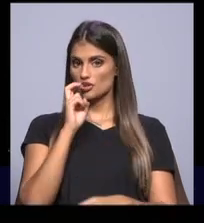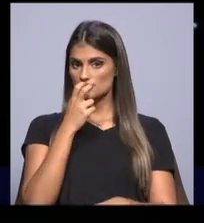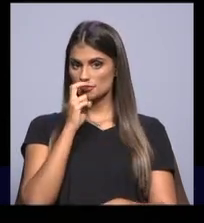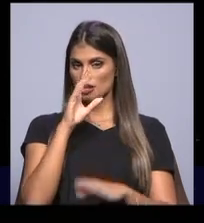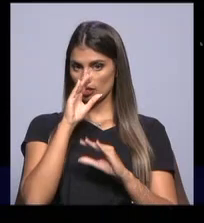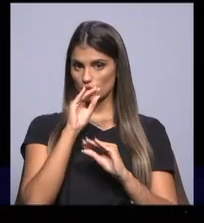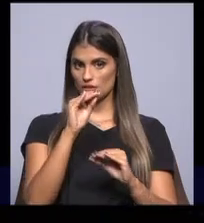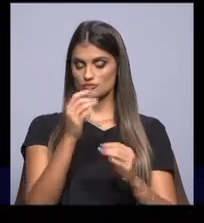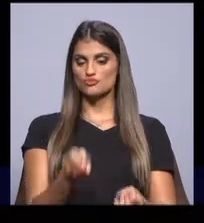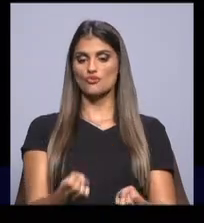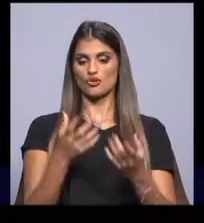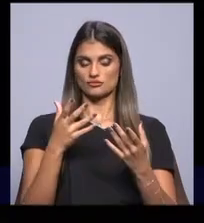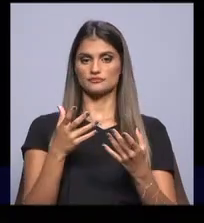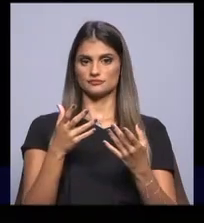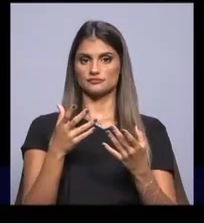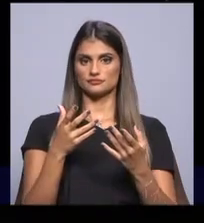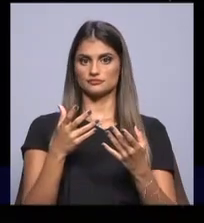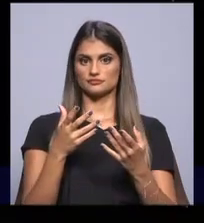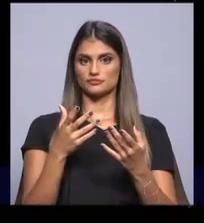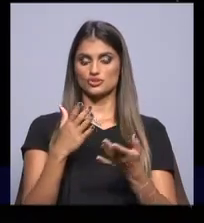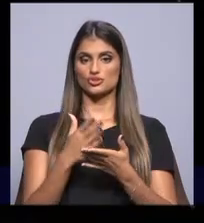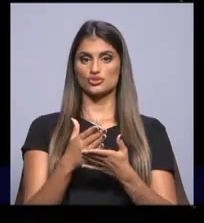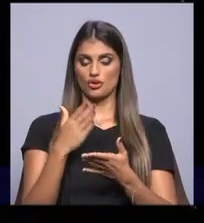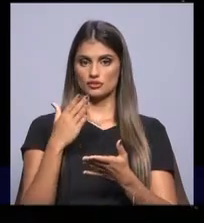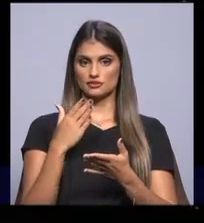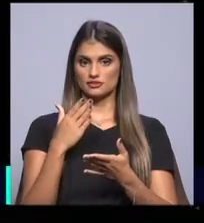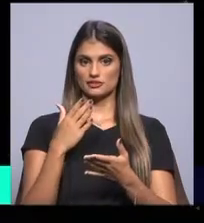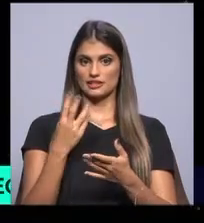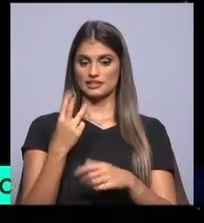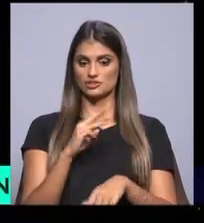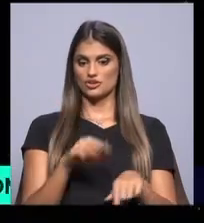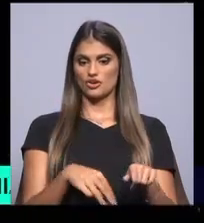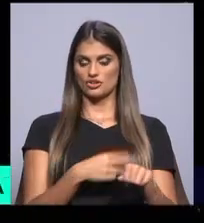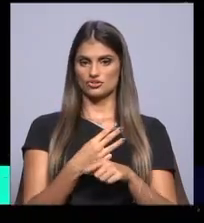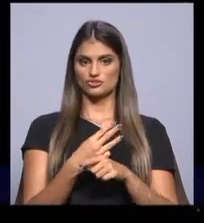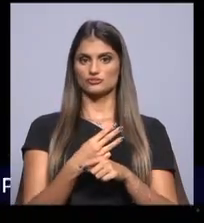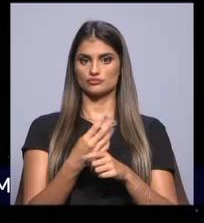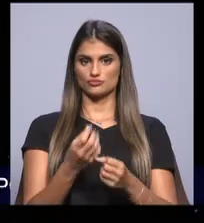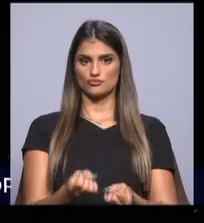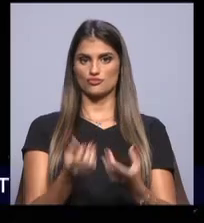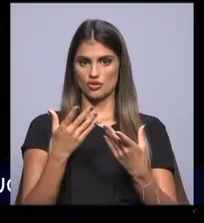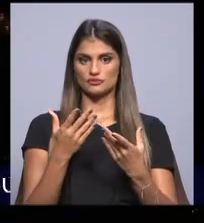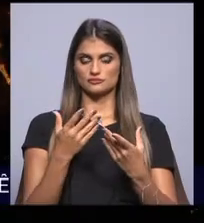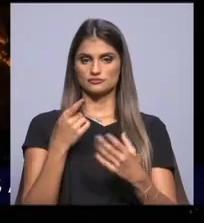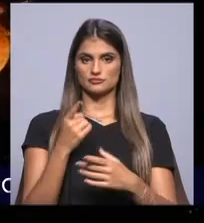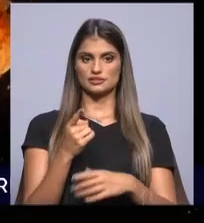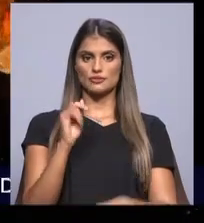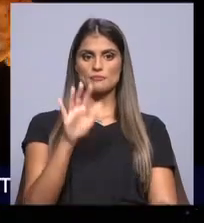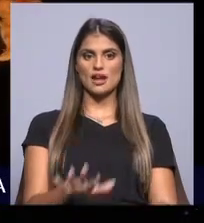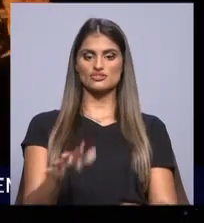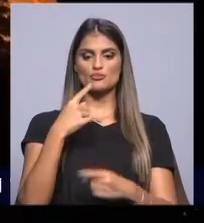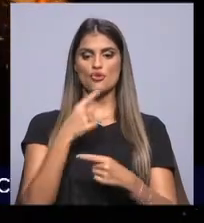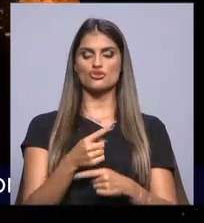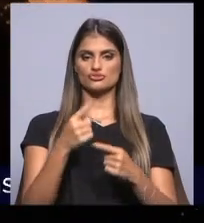Lua formou-se, se calhar, em apenas 3 horas. É o grande resultado desta simulação e,